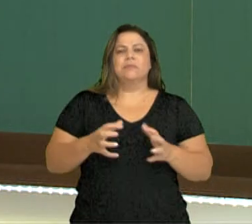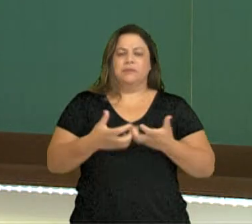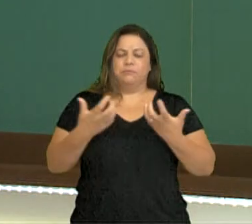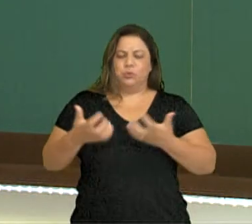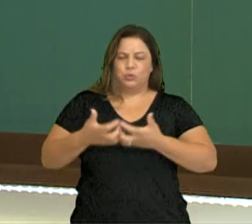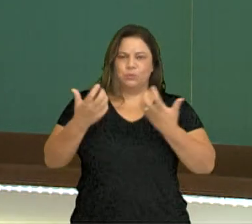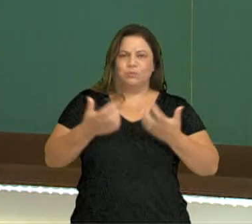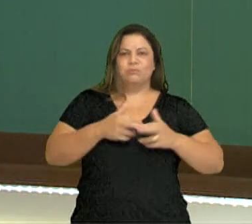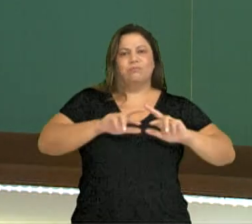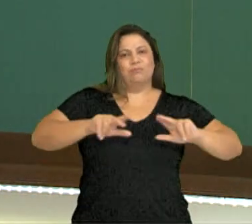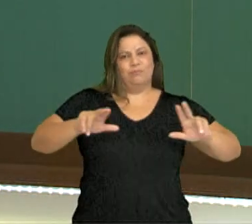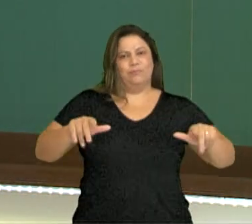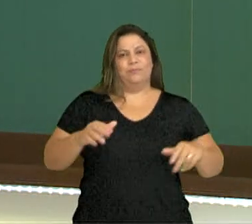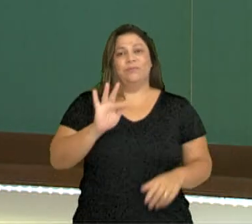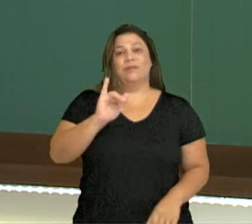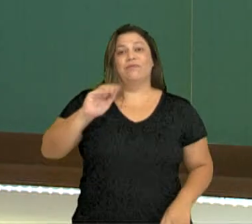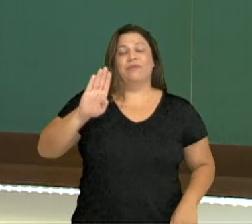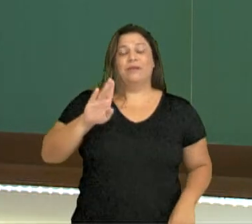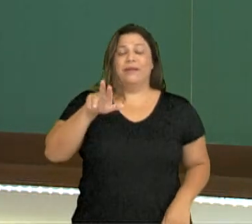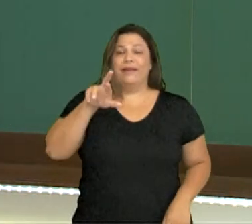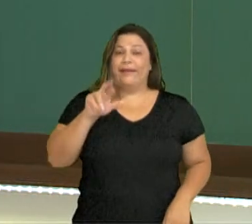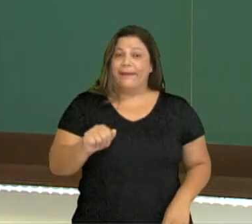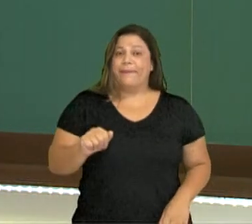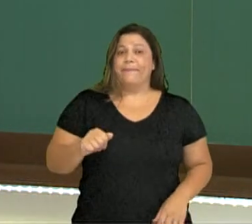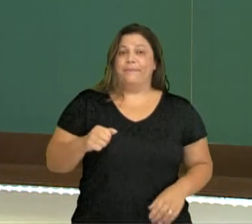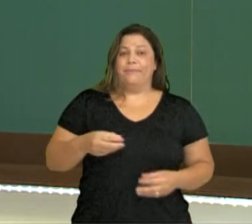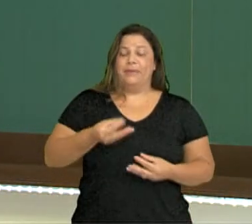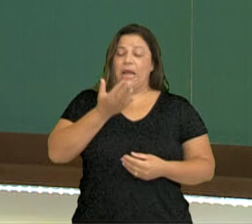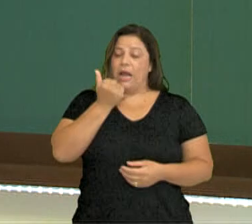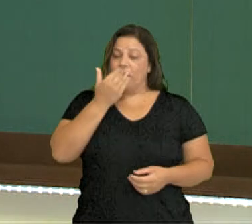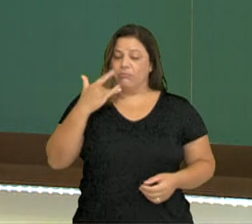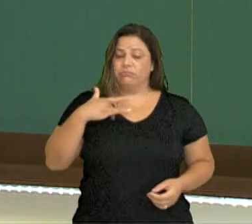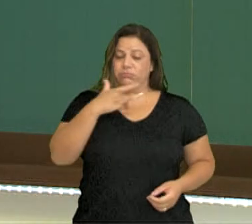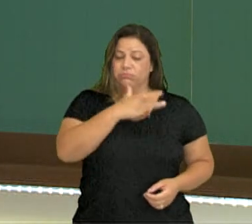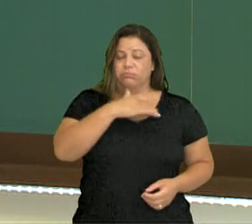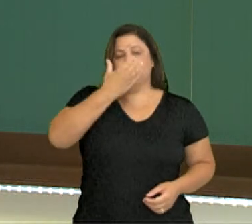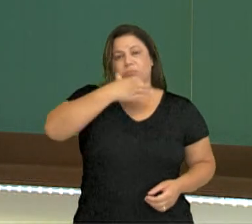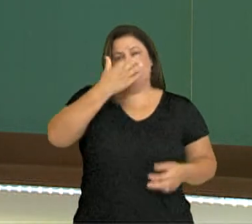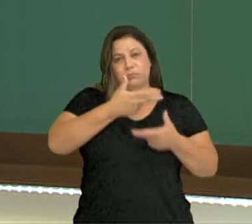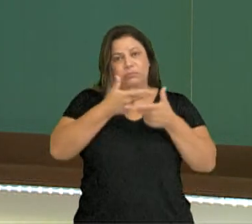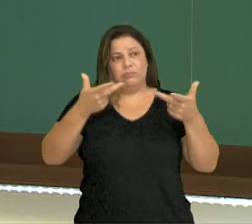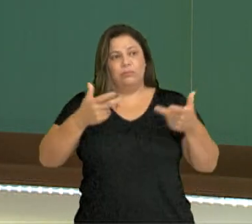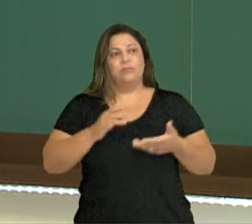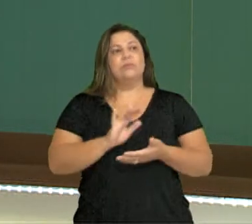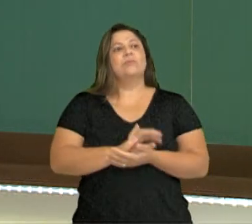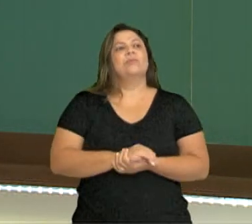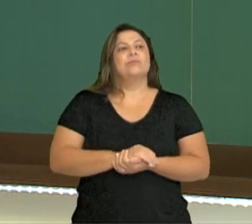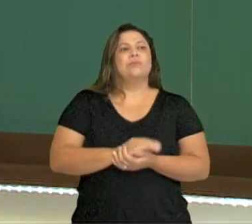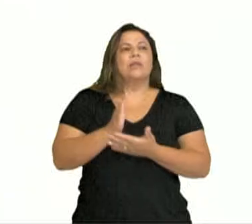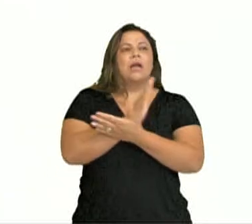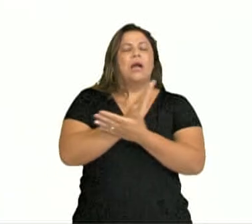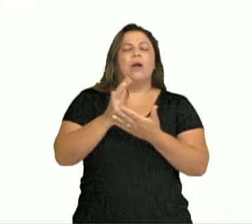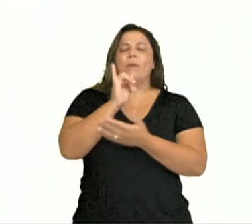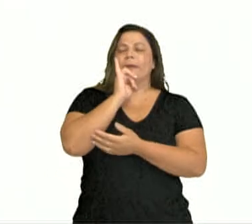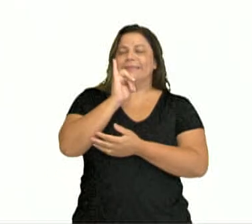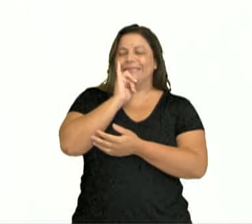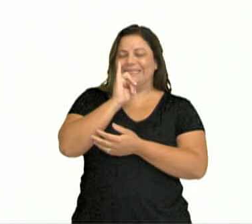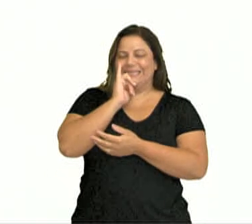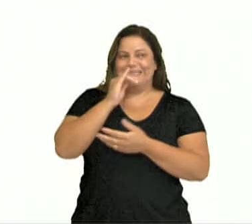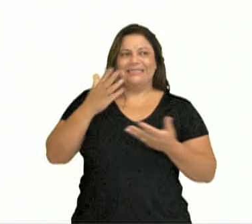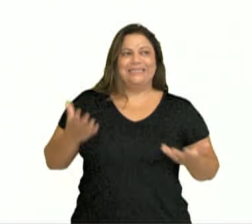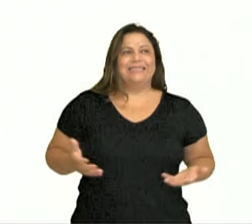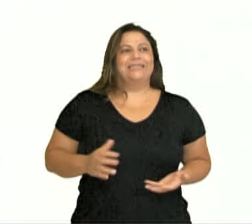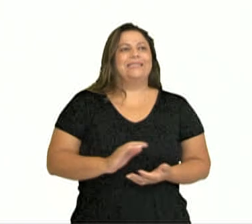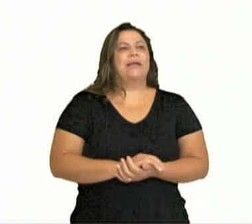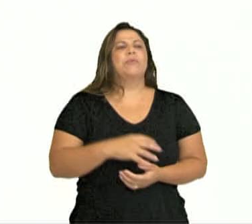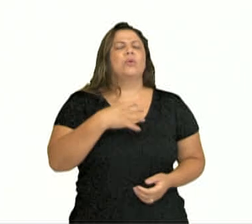é justamente as fibras, que nós encontramos em frutas e verduras. Alguns exemplos, então, de modos